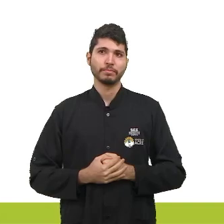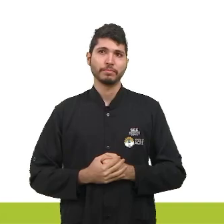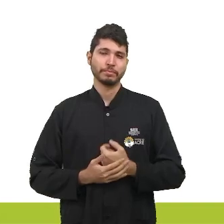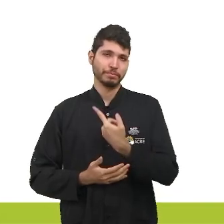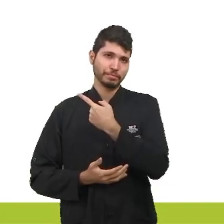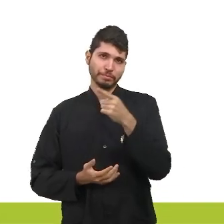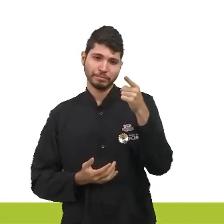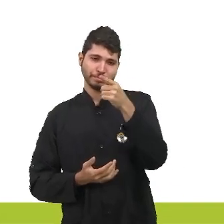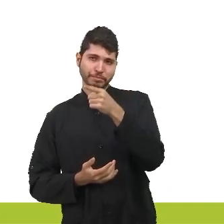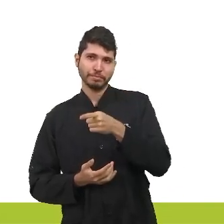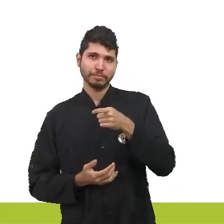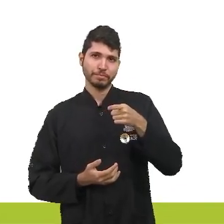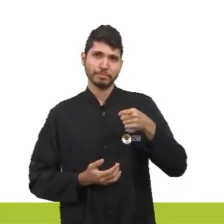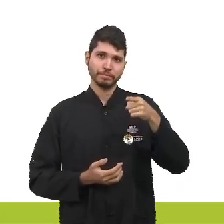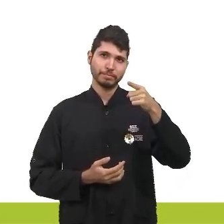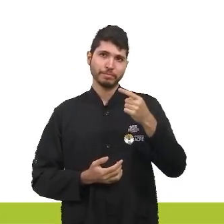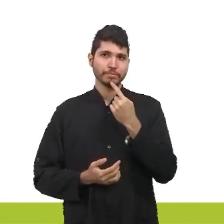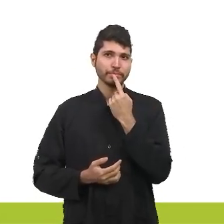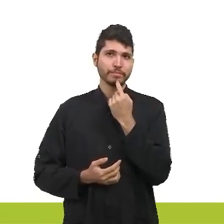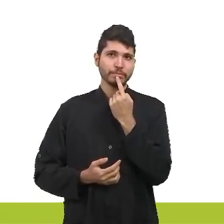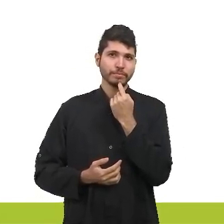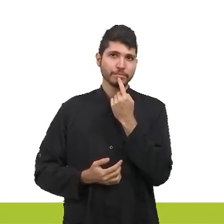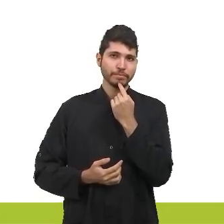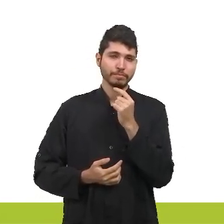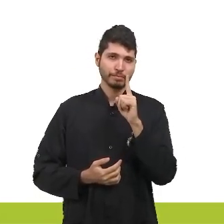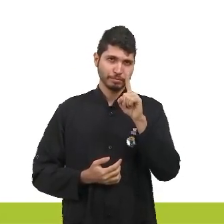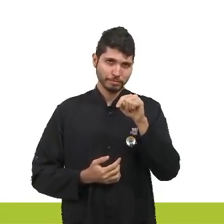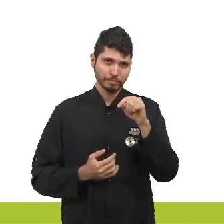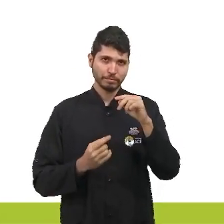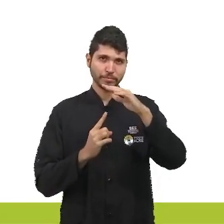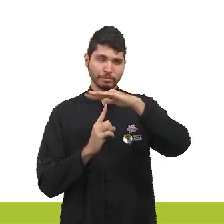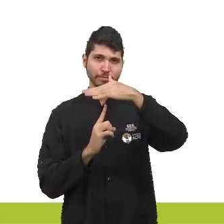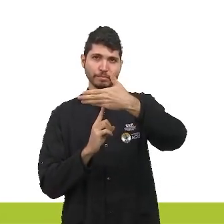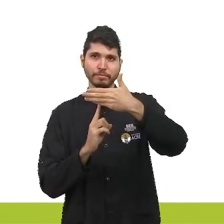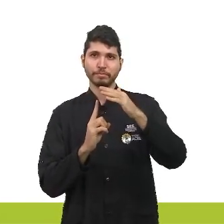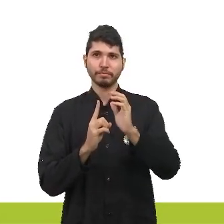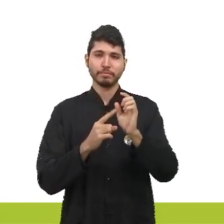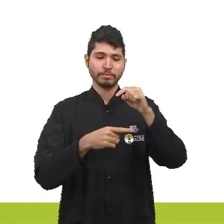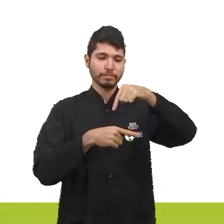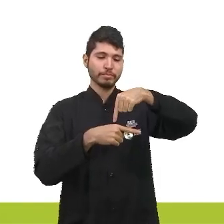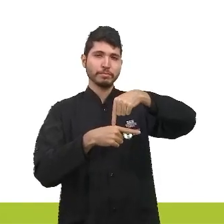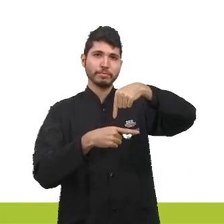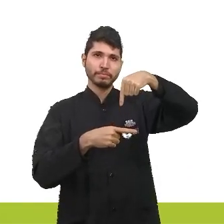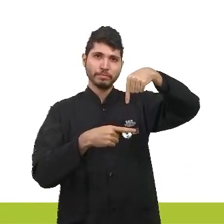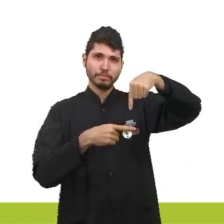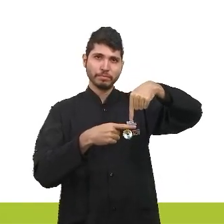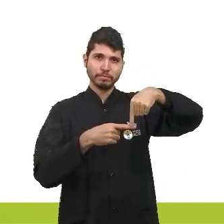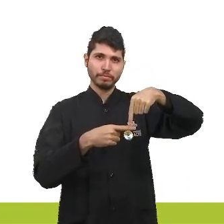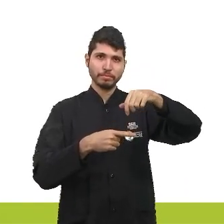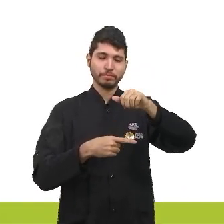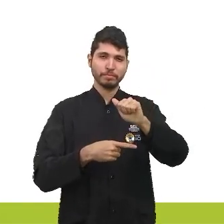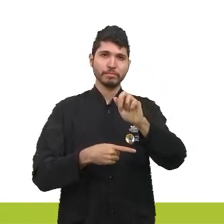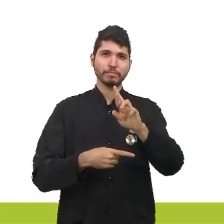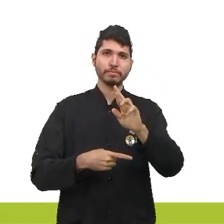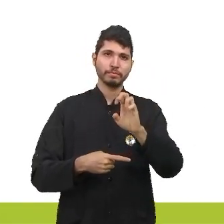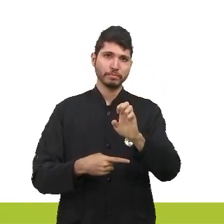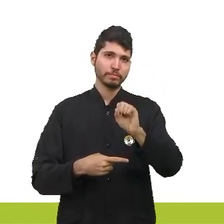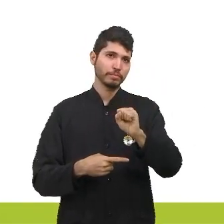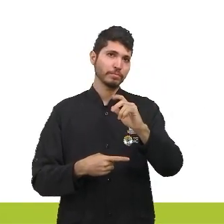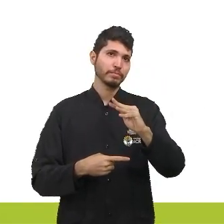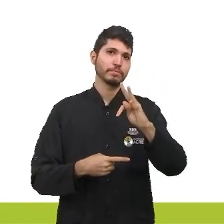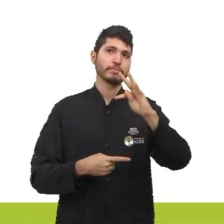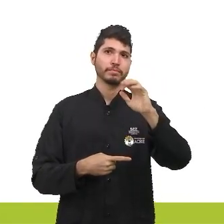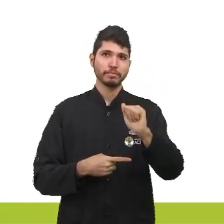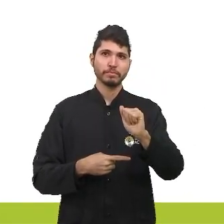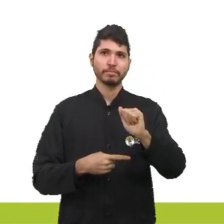esse polígono que nós estamos destacando. As arestas são os lados, digamos aqui, é uma aresta. Qualquer lado